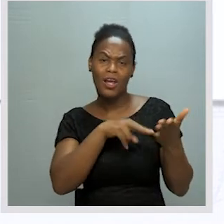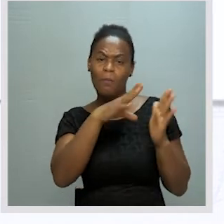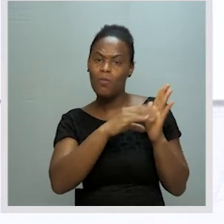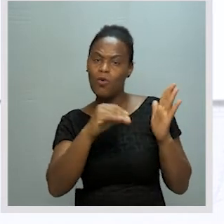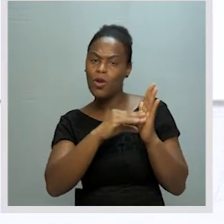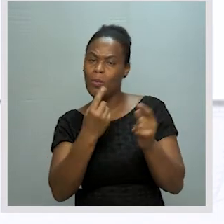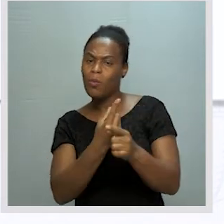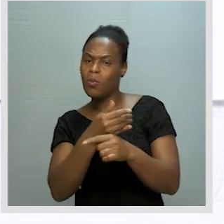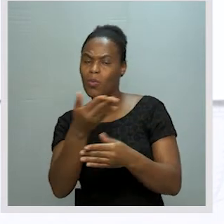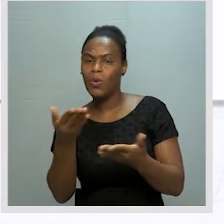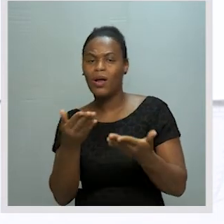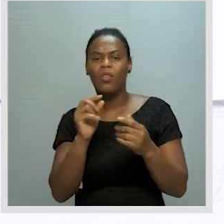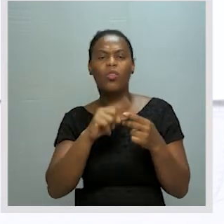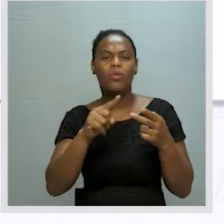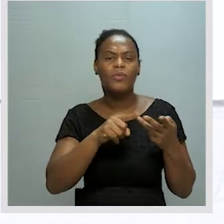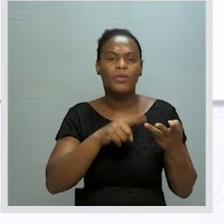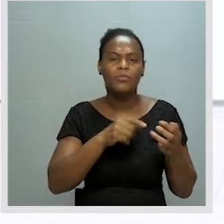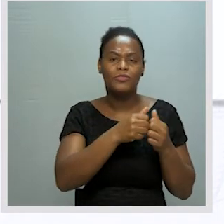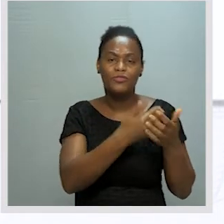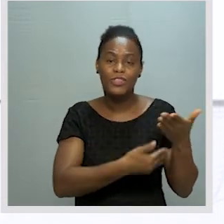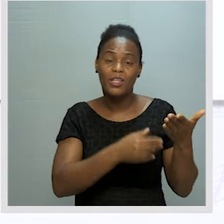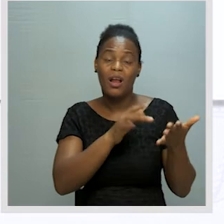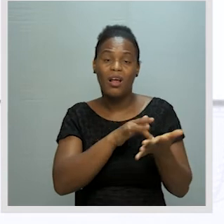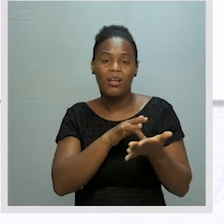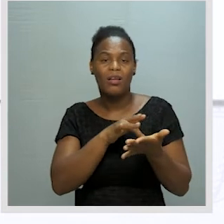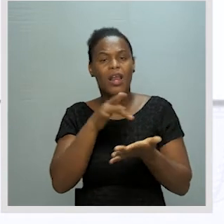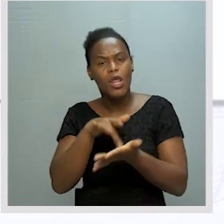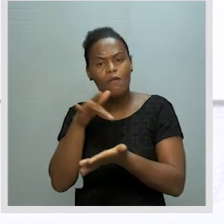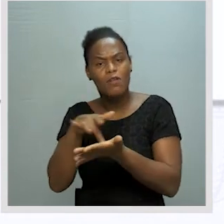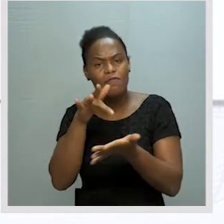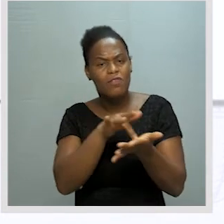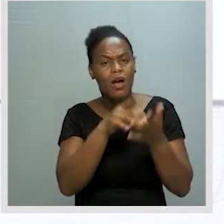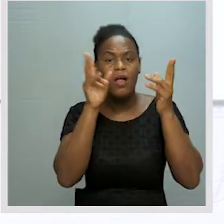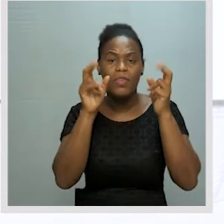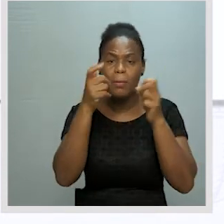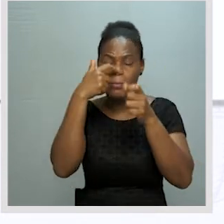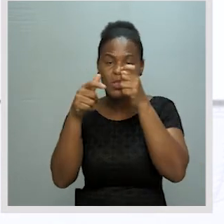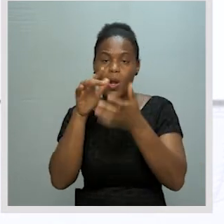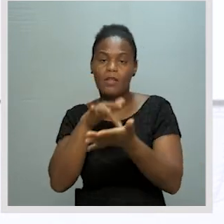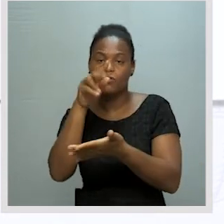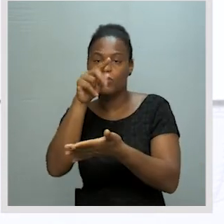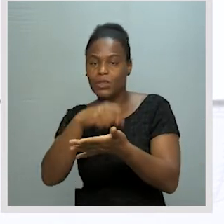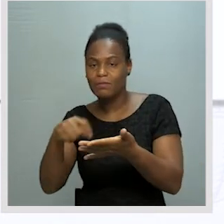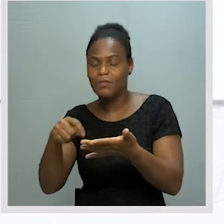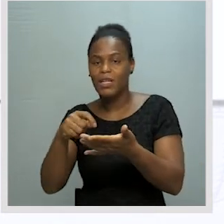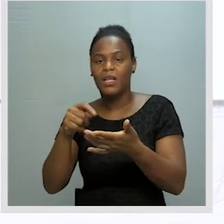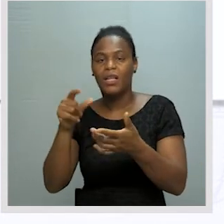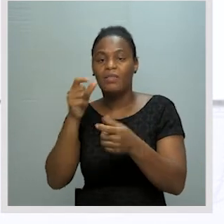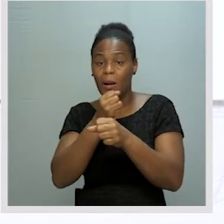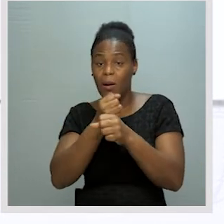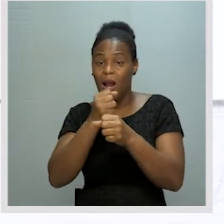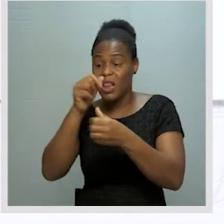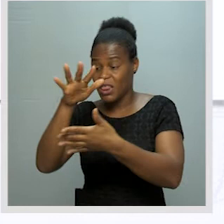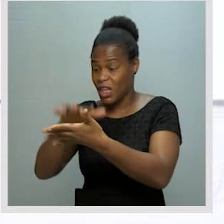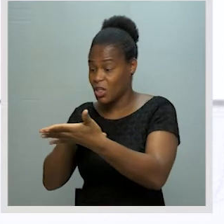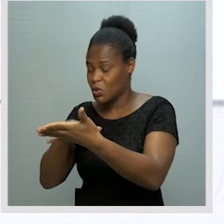modelos, tipos de ficha de leitura, que são bibliográfica, temática, de autor, de citação e de trabalho. Como é que